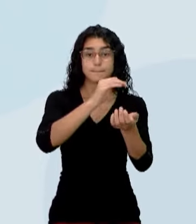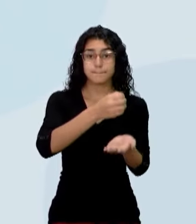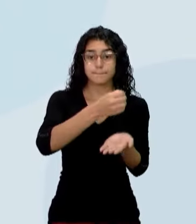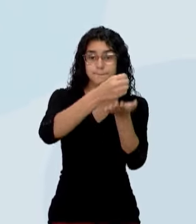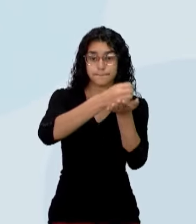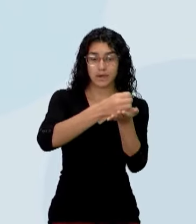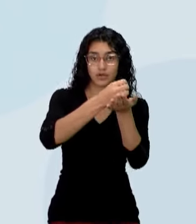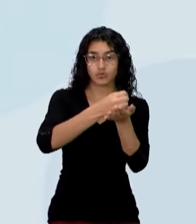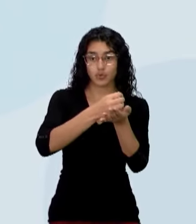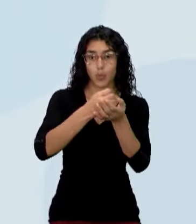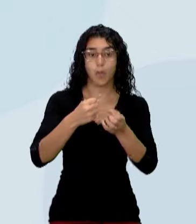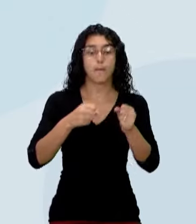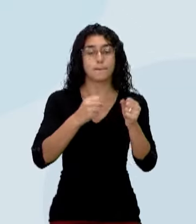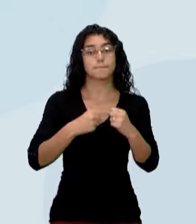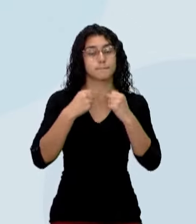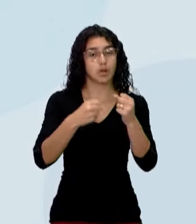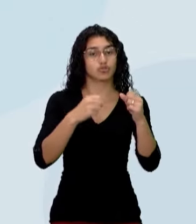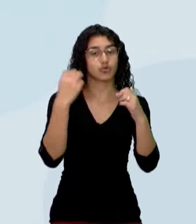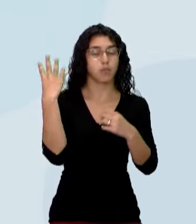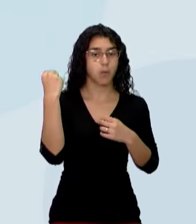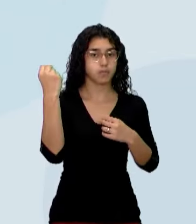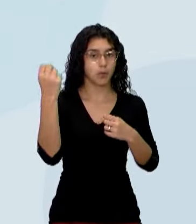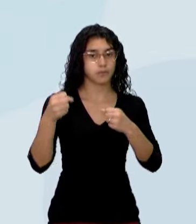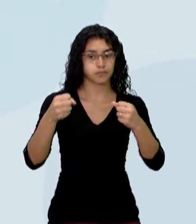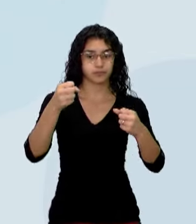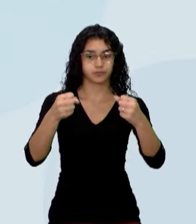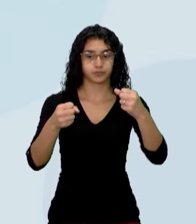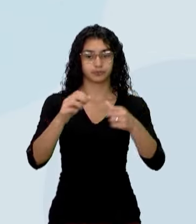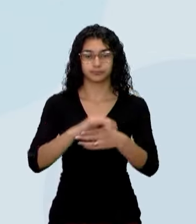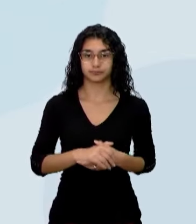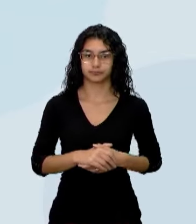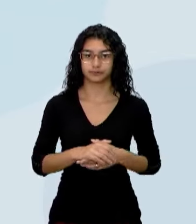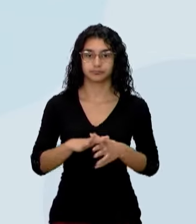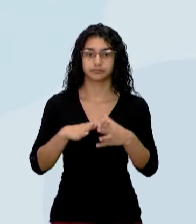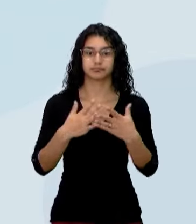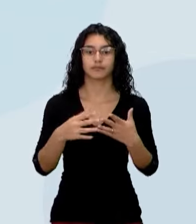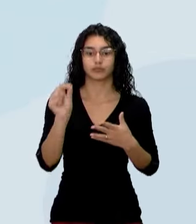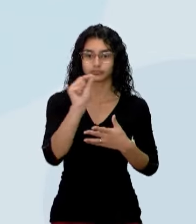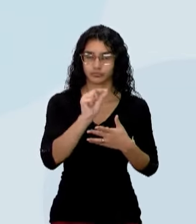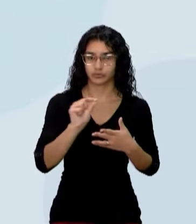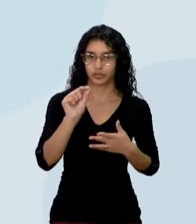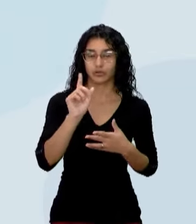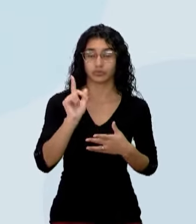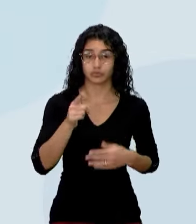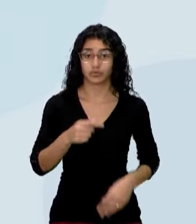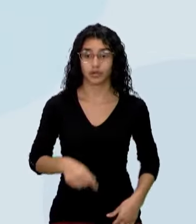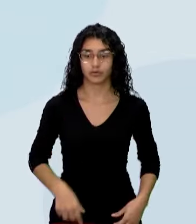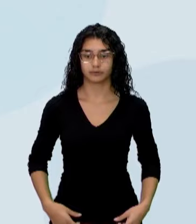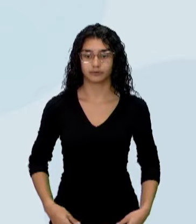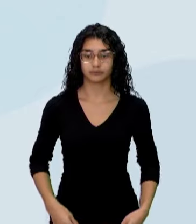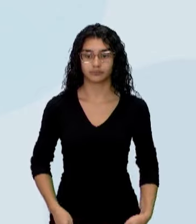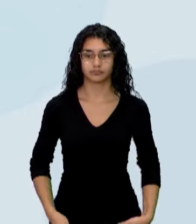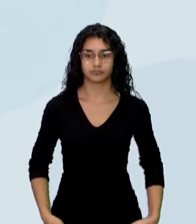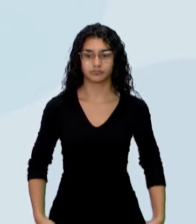ele pode transportar por viagem, né? Então, ó, já está circulando aí, ó, a carga máxima